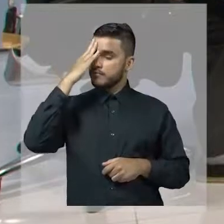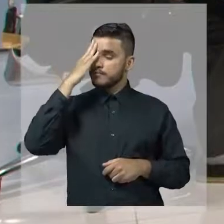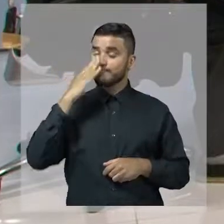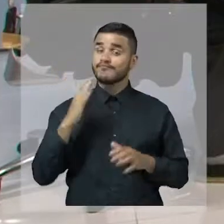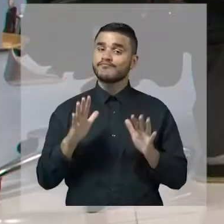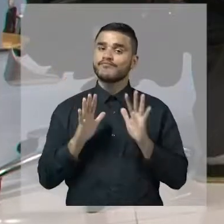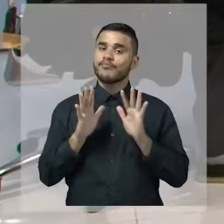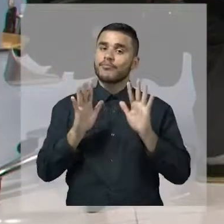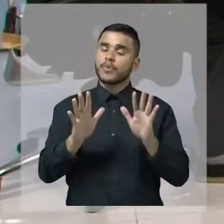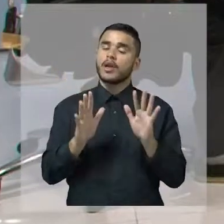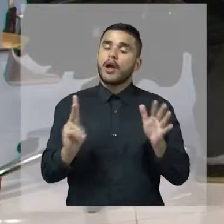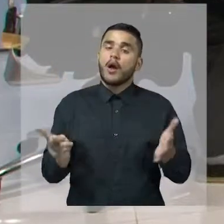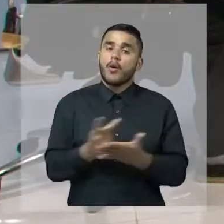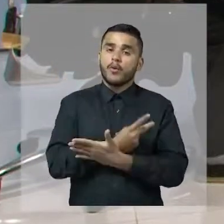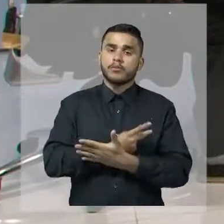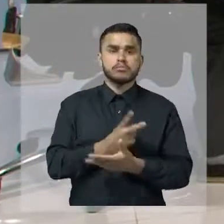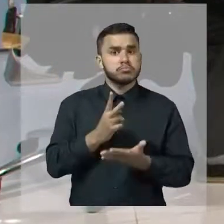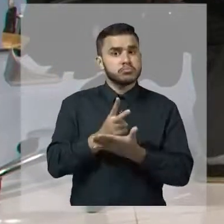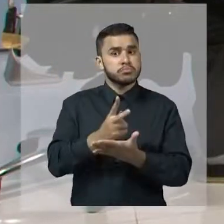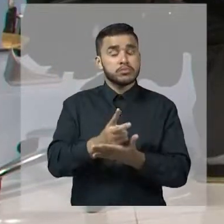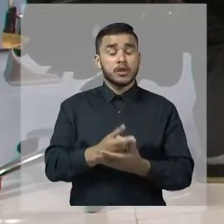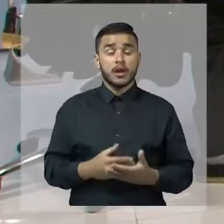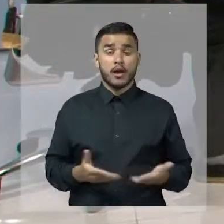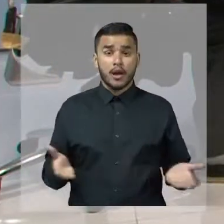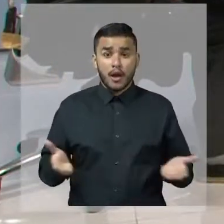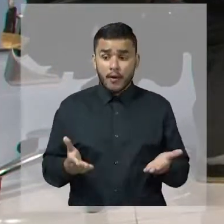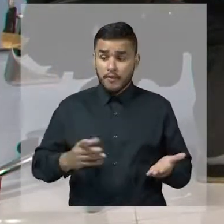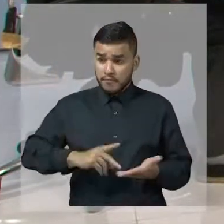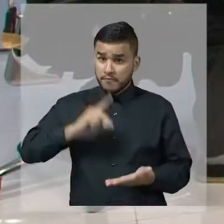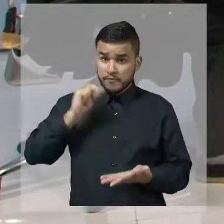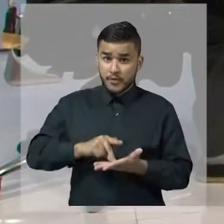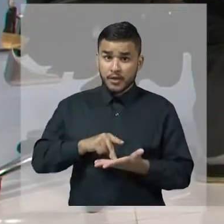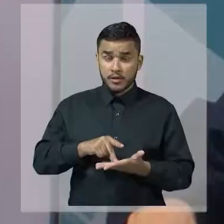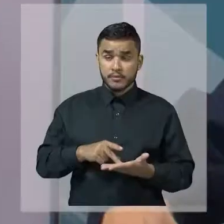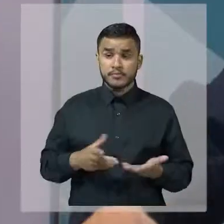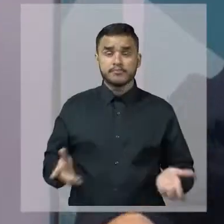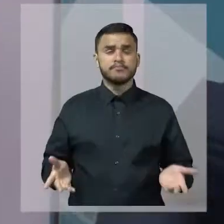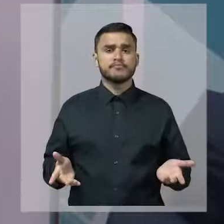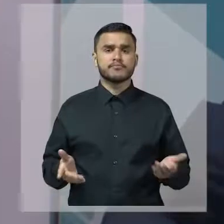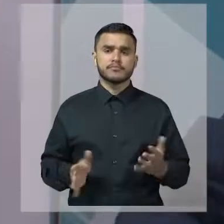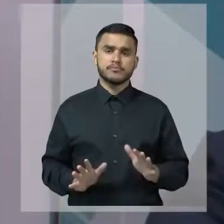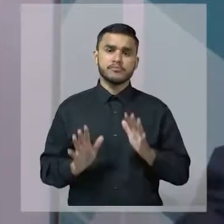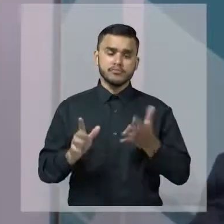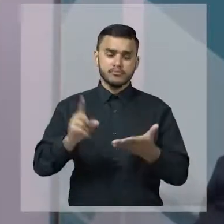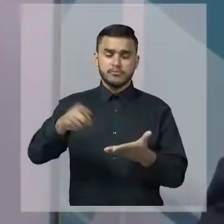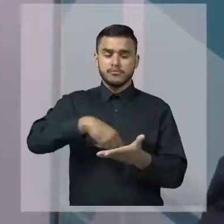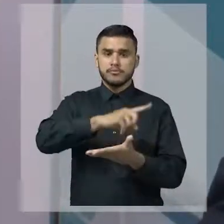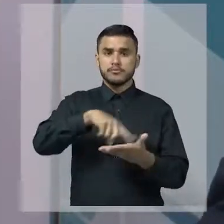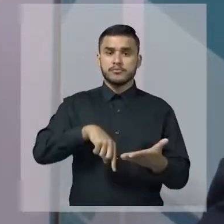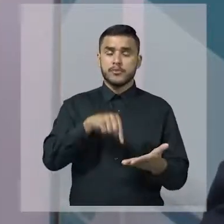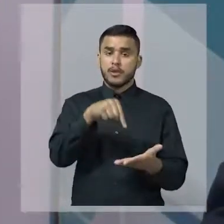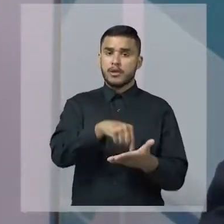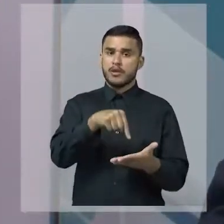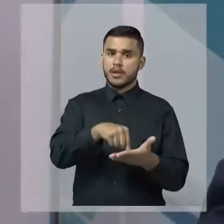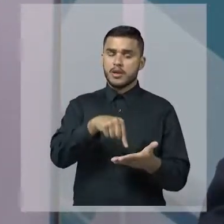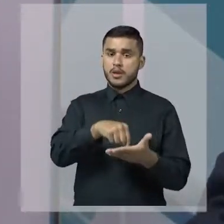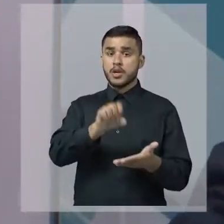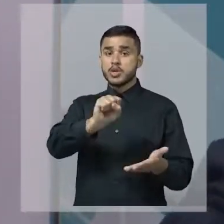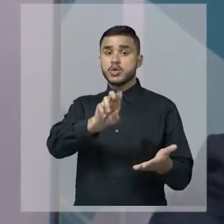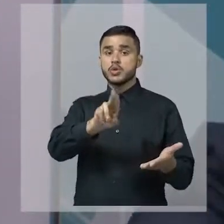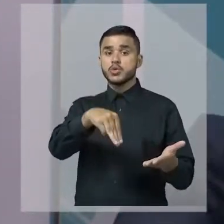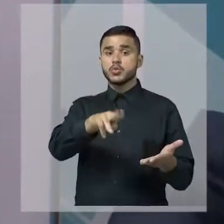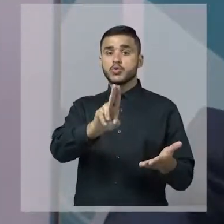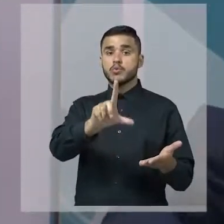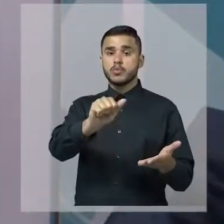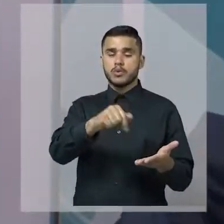anos, essa súmula prevaleceu. Quando chegou na hora de ser aplicada, aí eles revogaram a súmula, dizendo que não, que o foro,